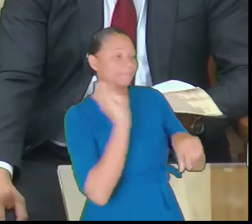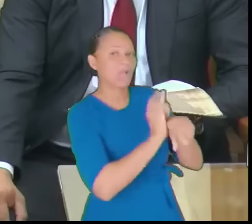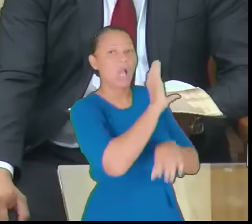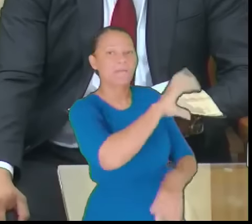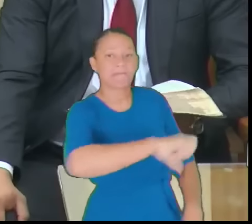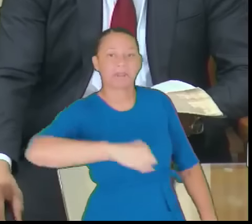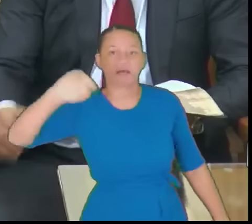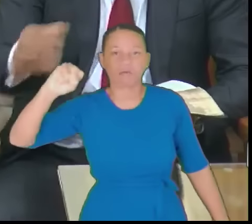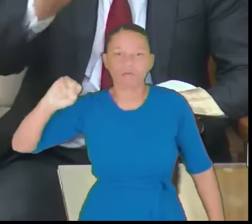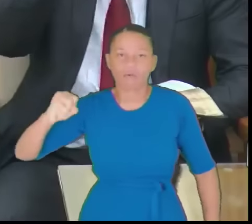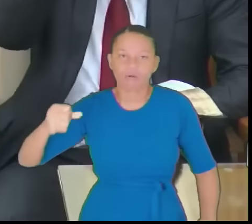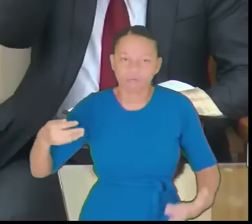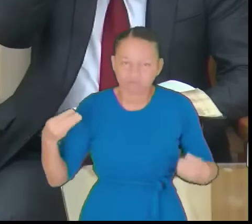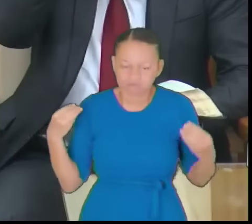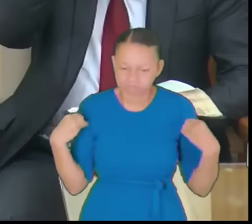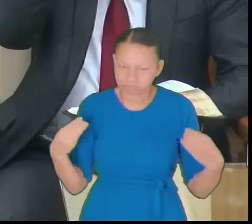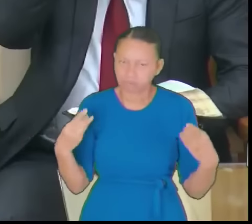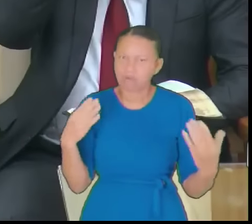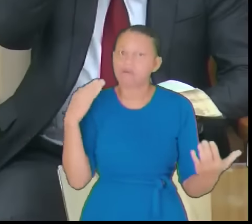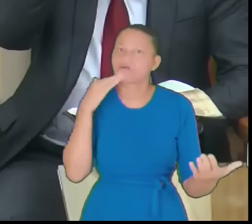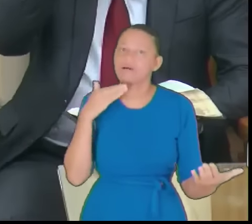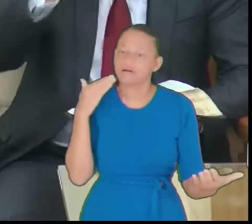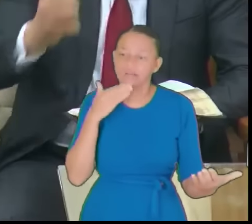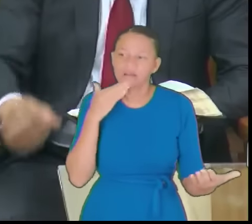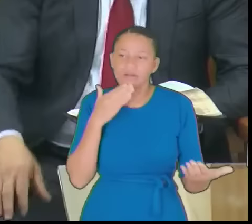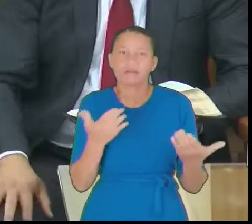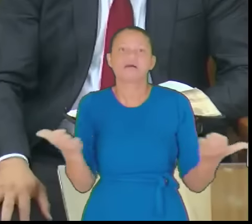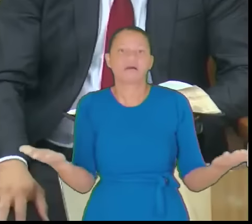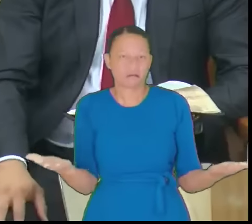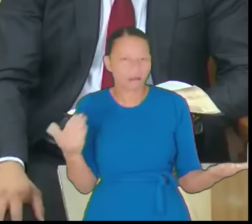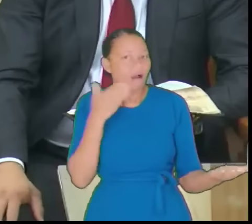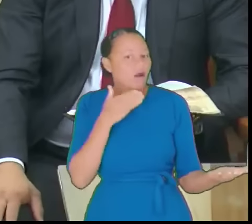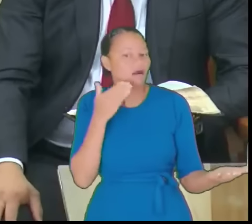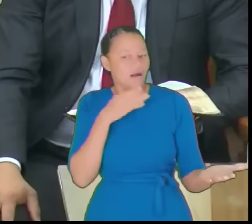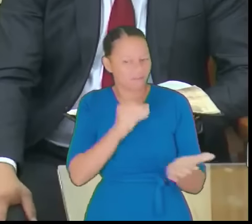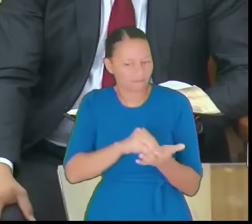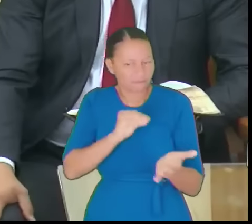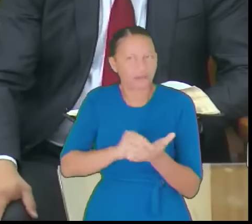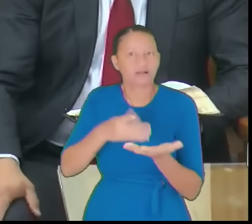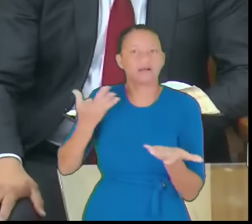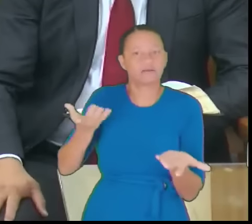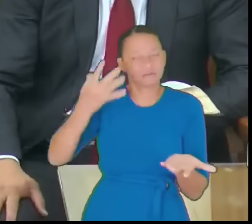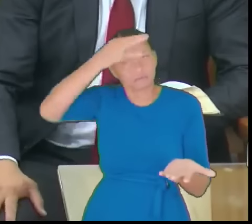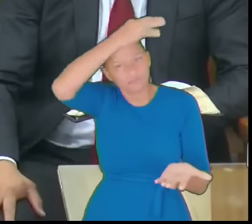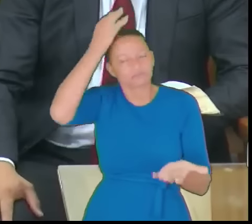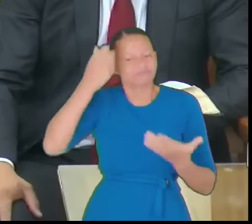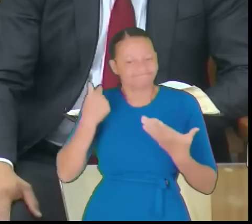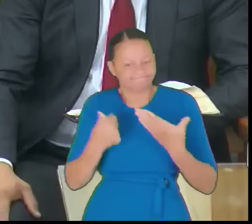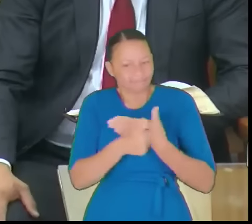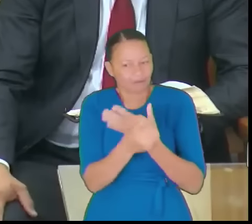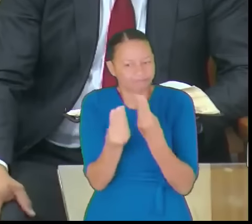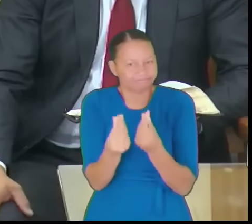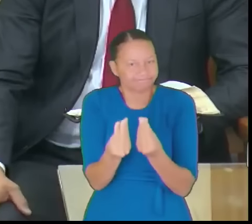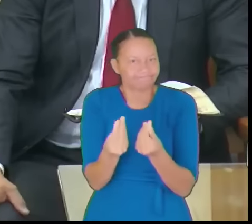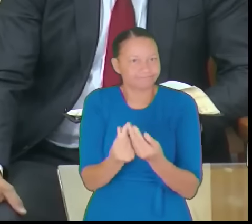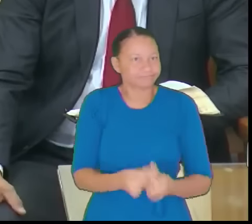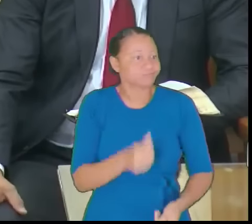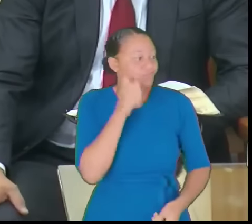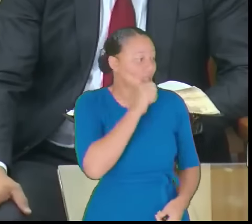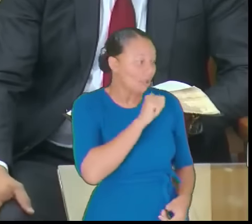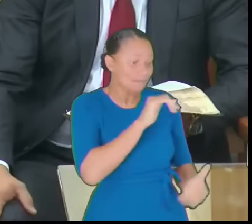Isso é uma deformidade ou não é? É uma deformidade ou não é? É uma legião espiritual, moral? É uma legião ou não é? Pois ele e ela, a